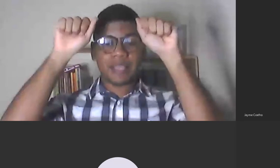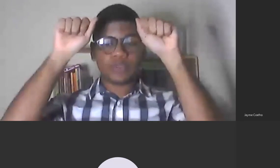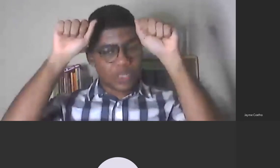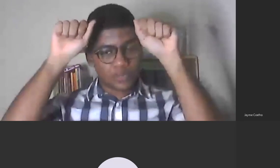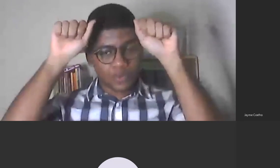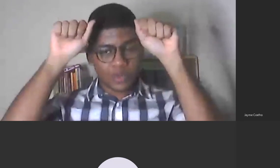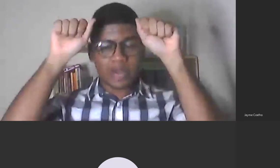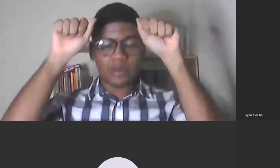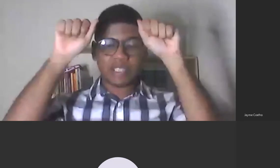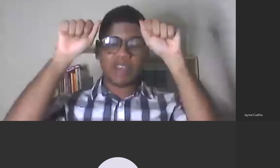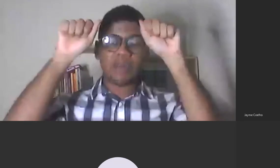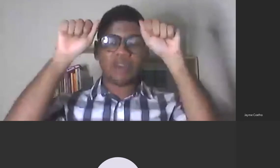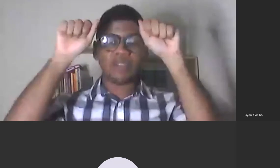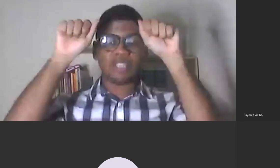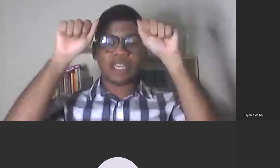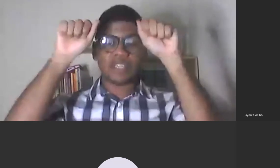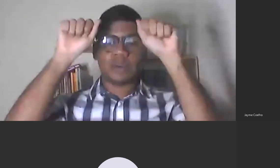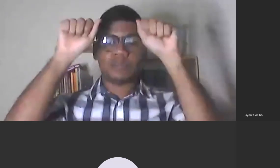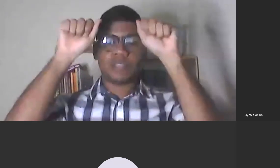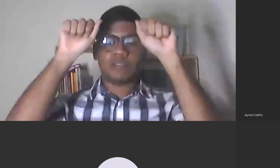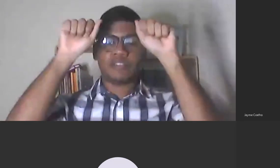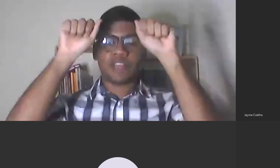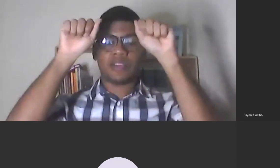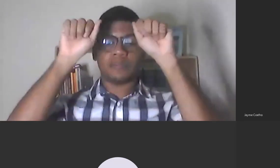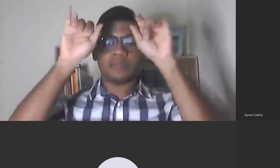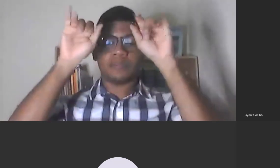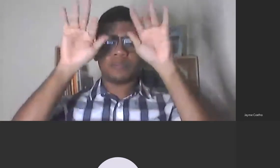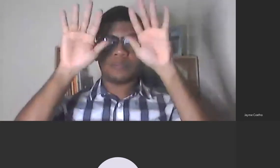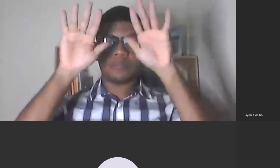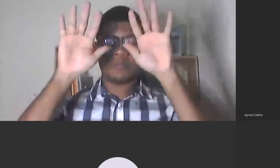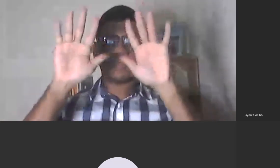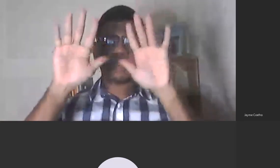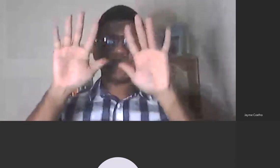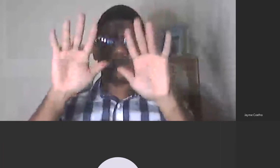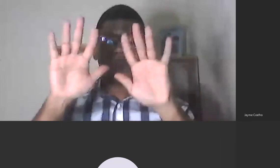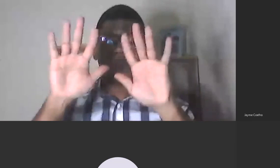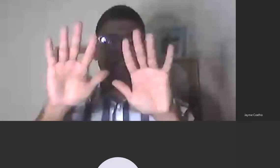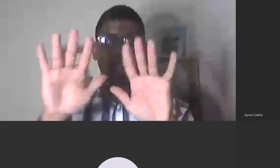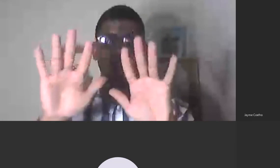estar abençoando. Esse verbo é um verbo direcional. Então, ele vai ficar aqui, ó.